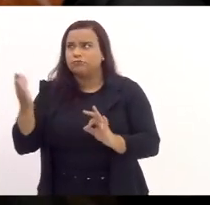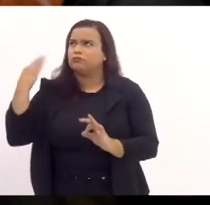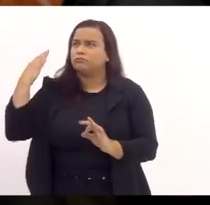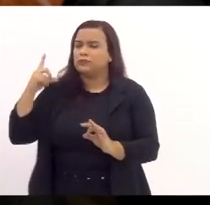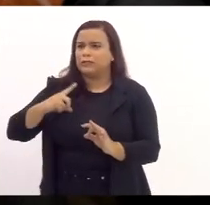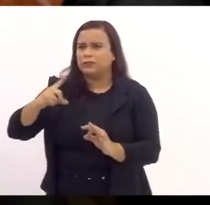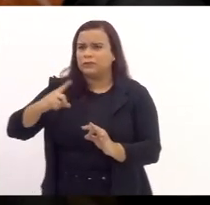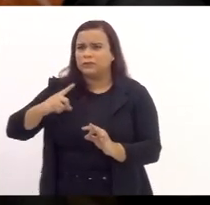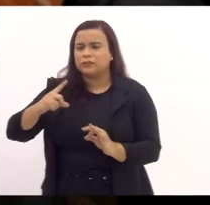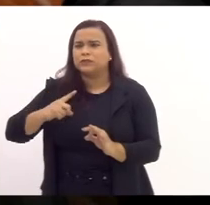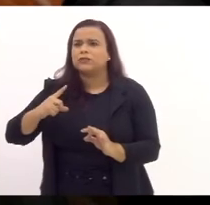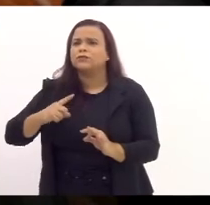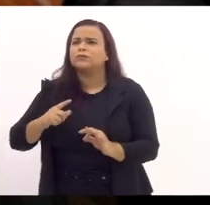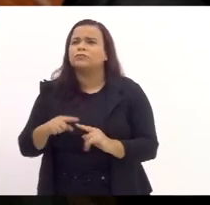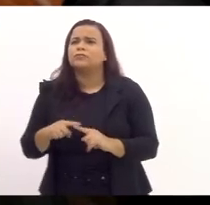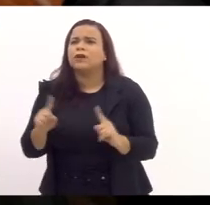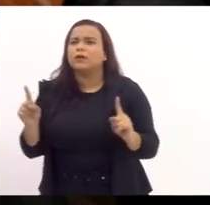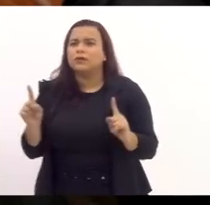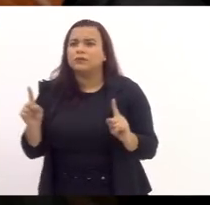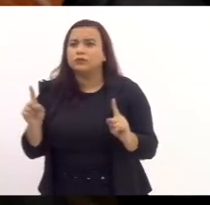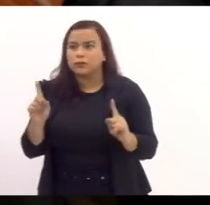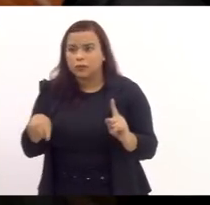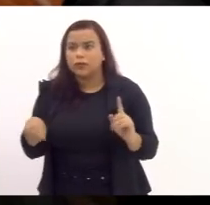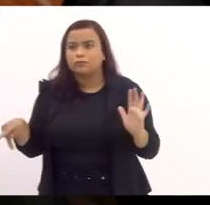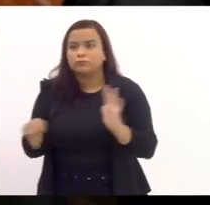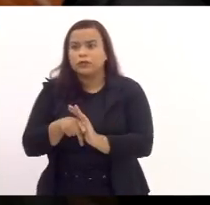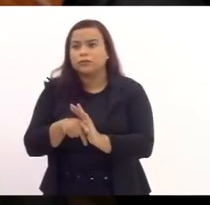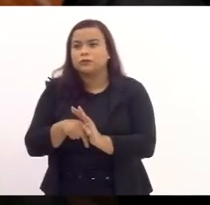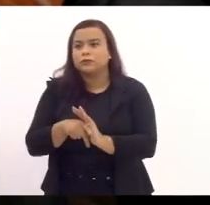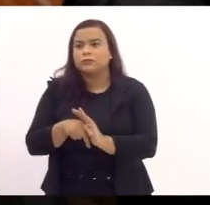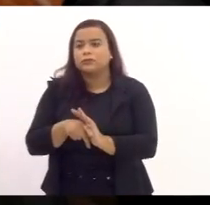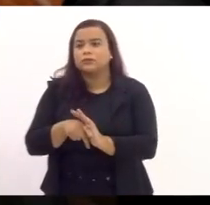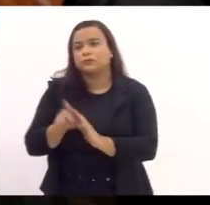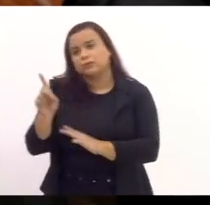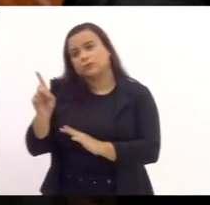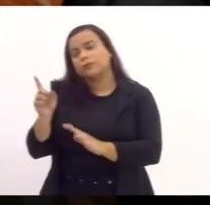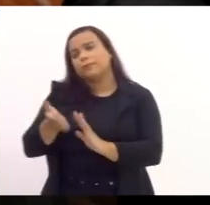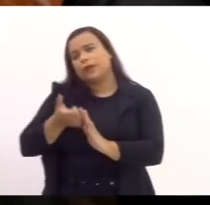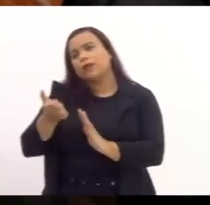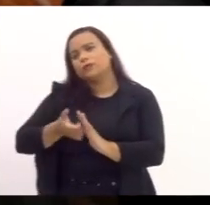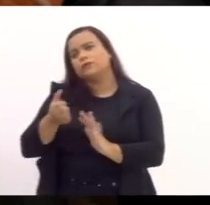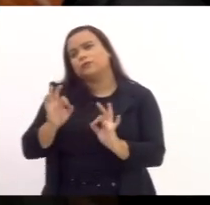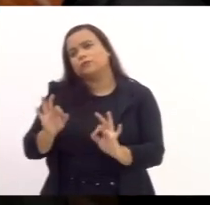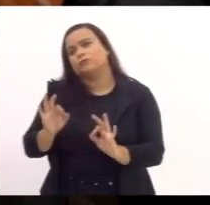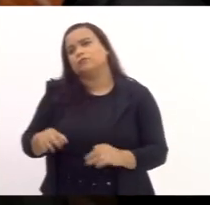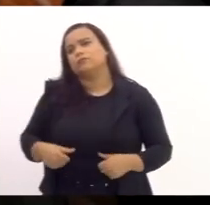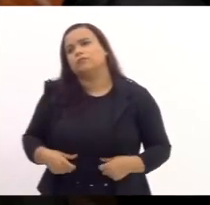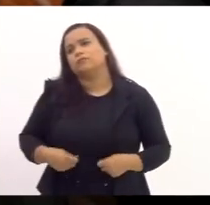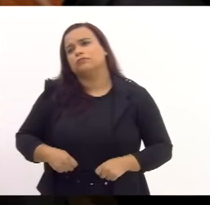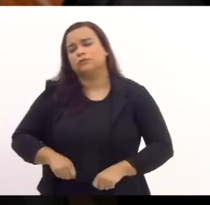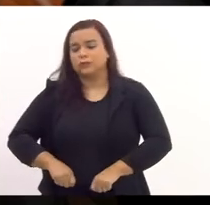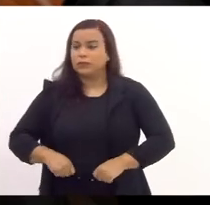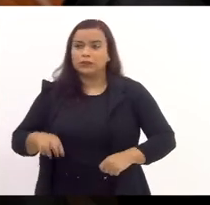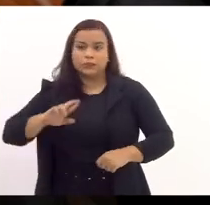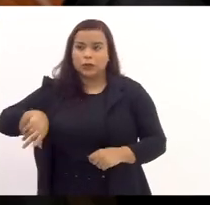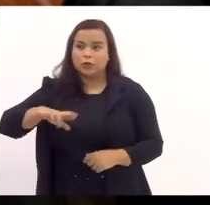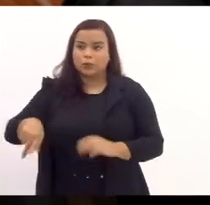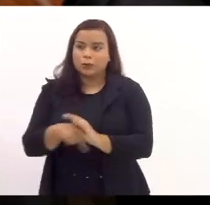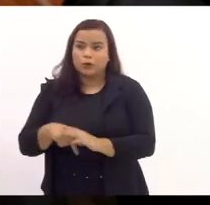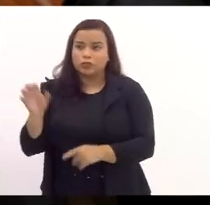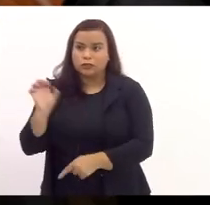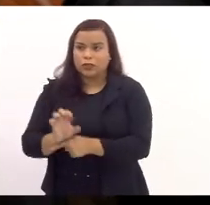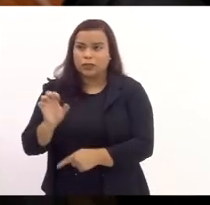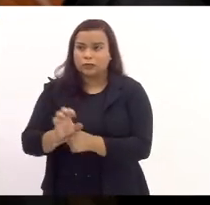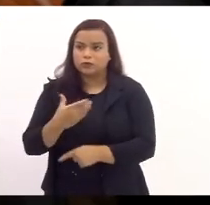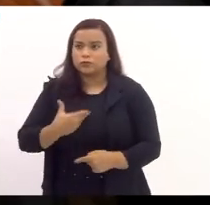nosso entendimento, é patrimônio da concessionária, patrimônio da concessão e não do Estado. Esses terrenos foram vendidos. Quantos terrenos